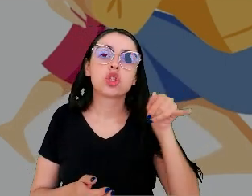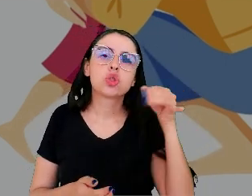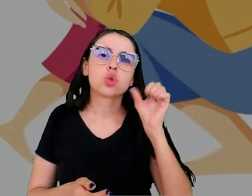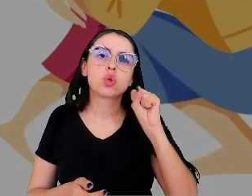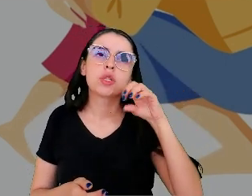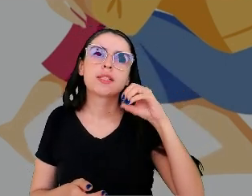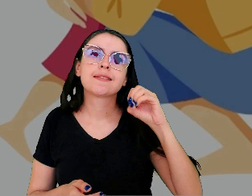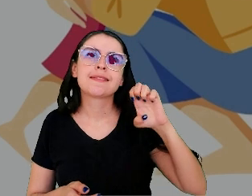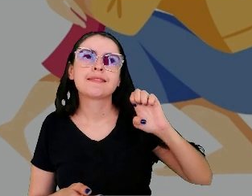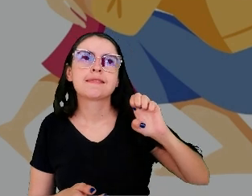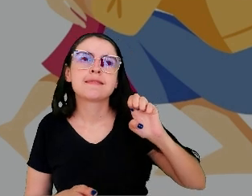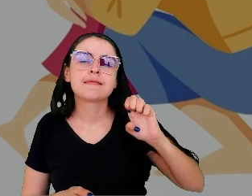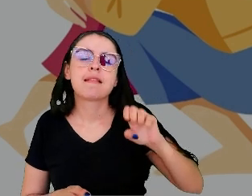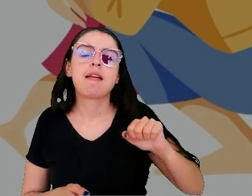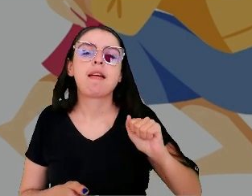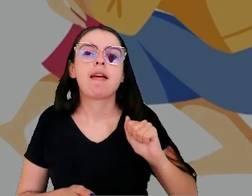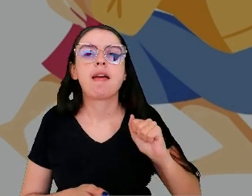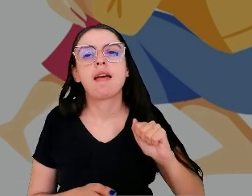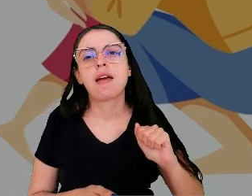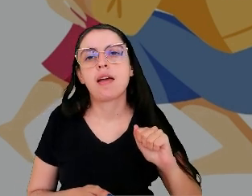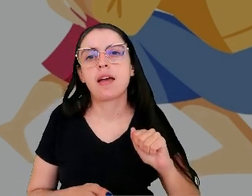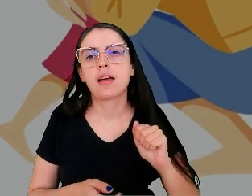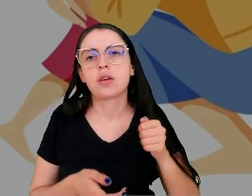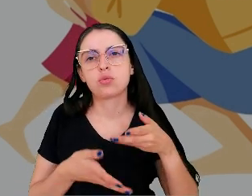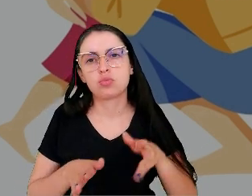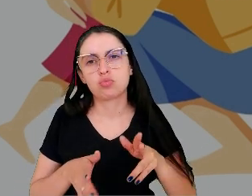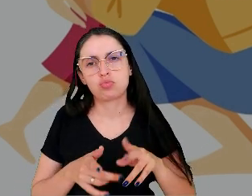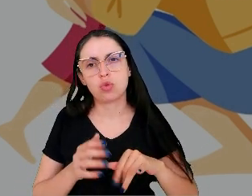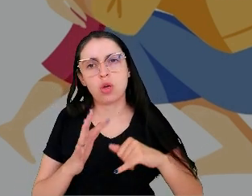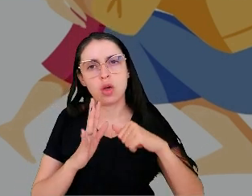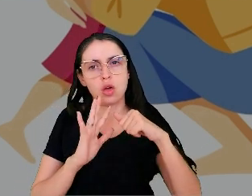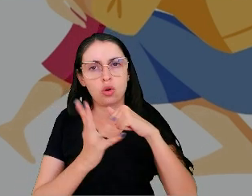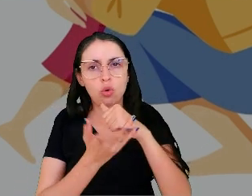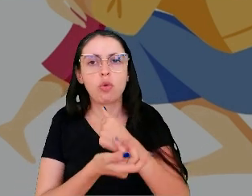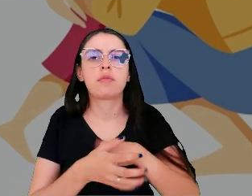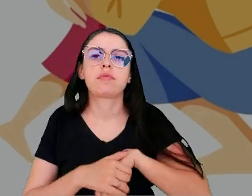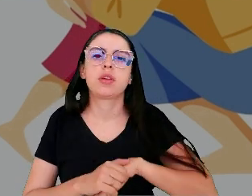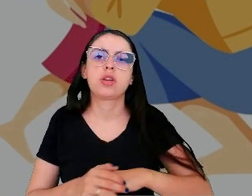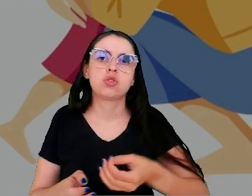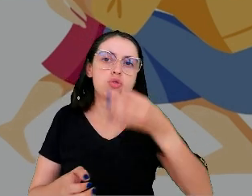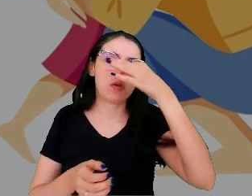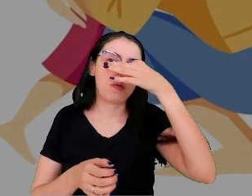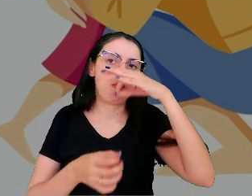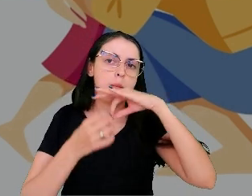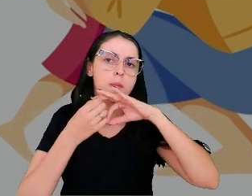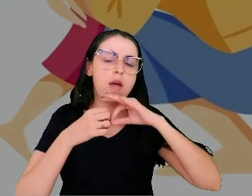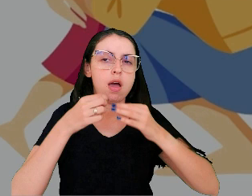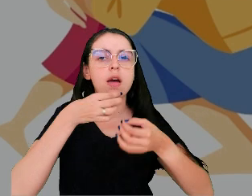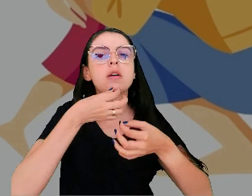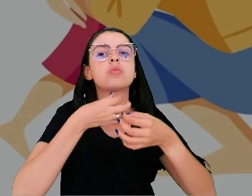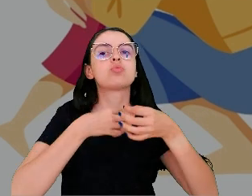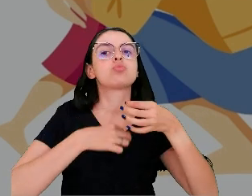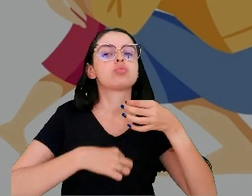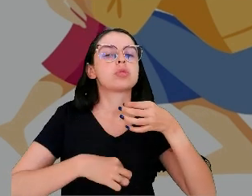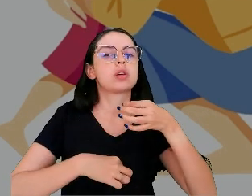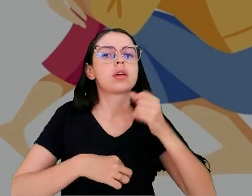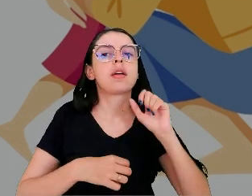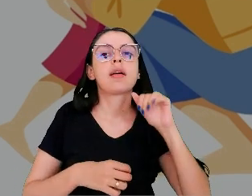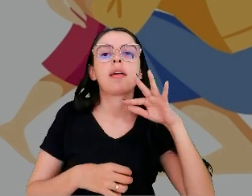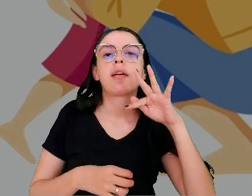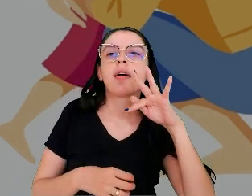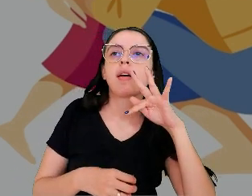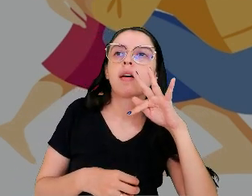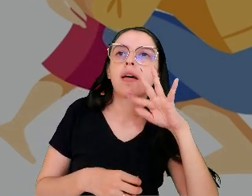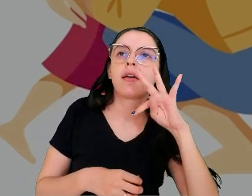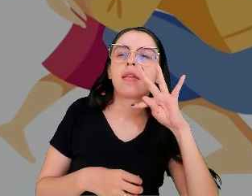Fabiane estava sedada, mas estava doente de Covid, né? É Covid, entubada, aí tem um tubo, né,